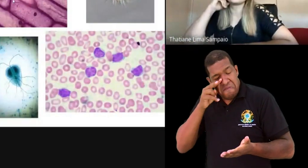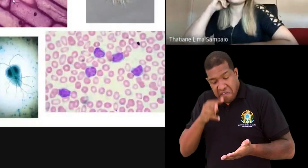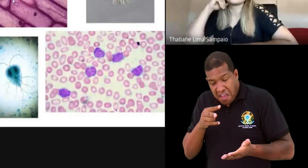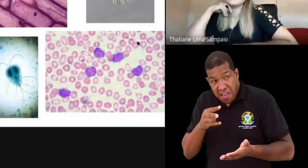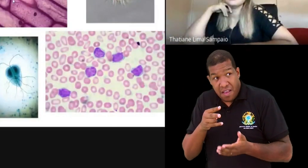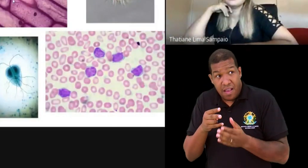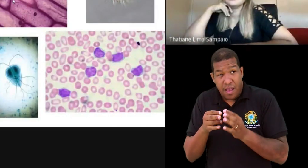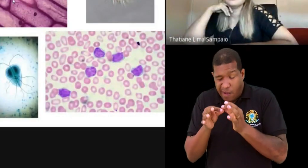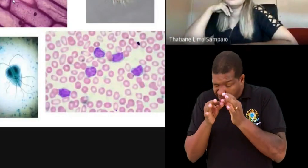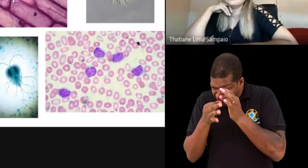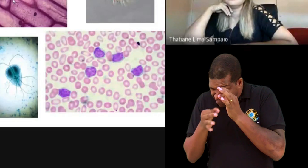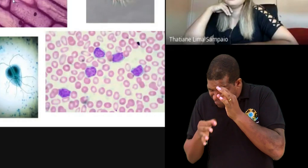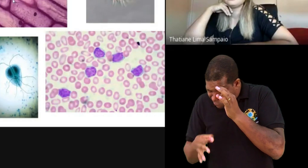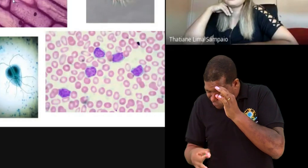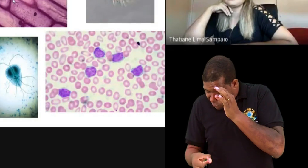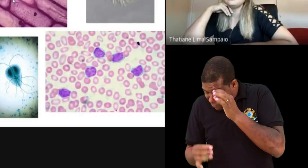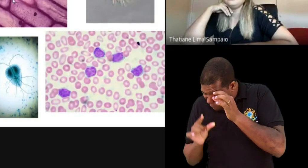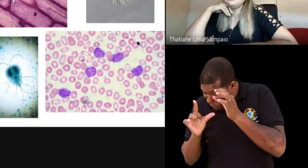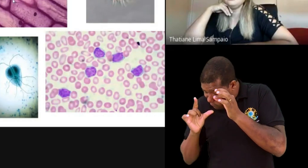nanométricas?